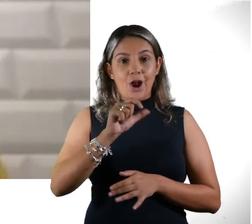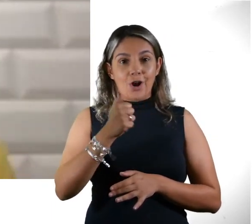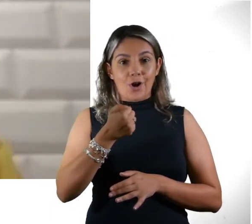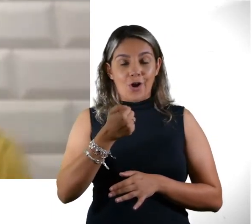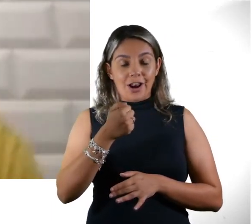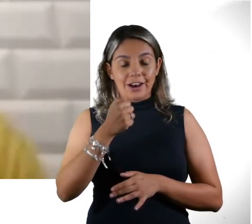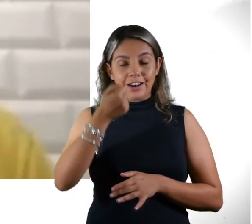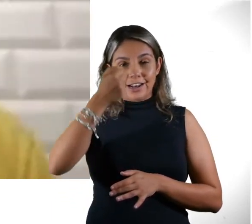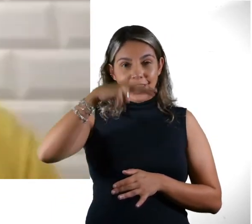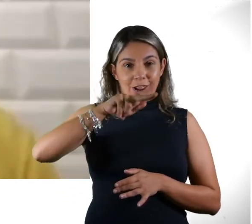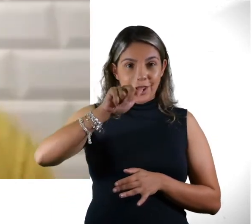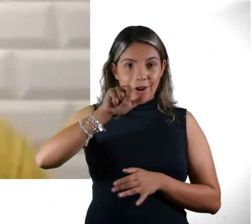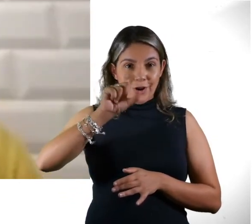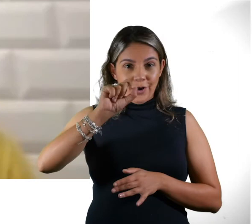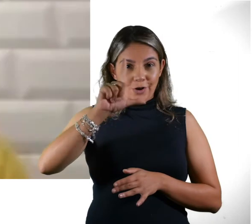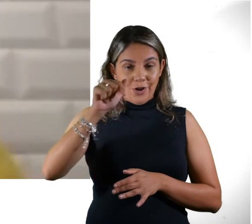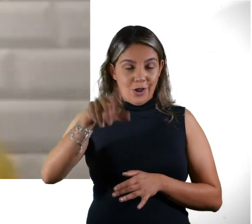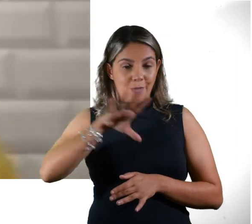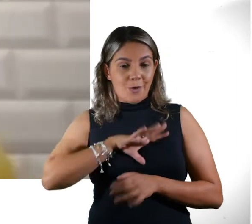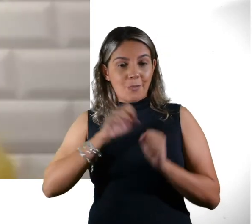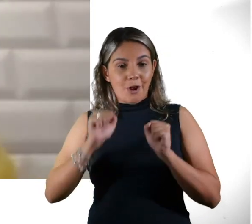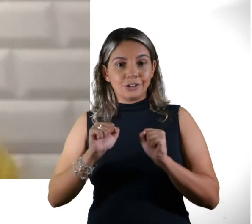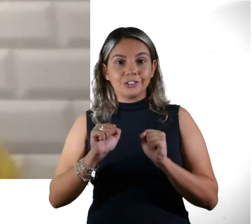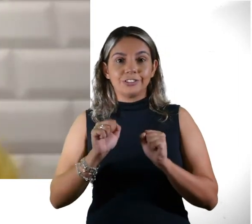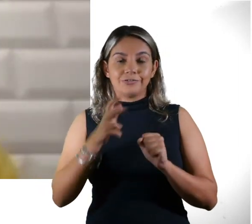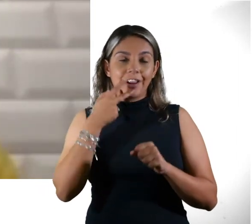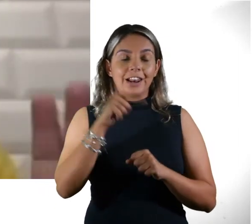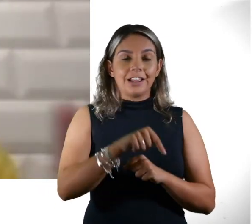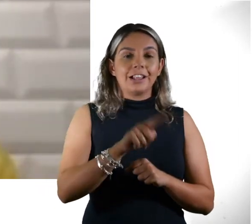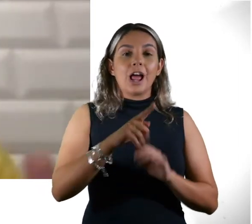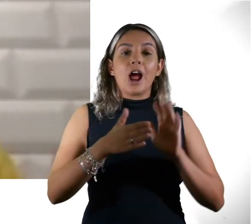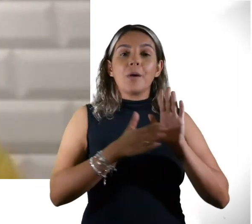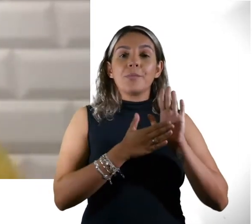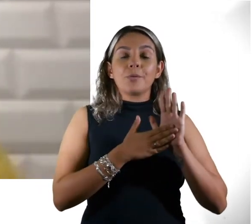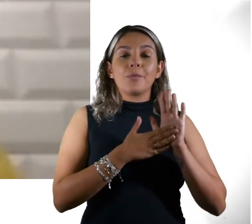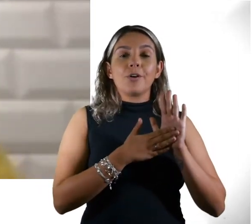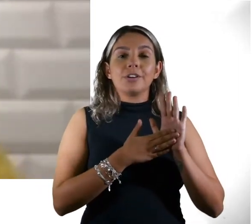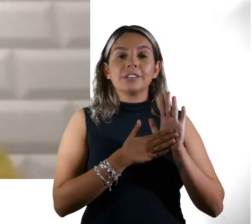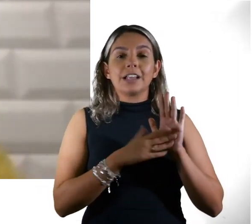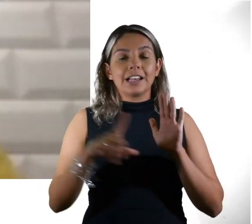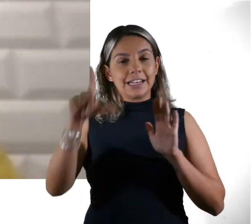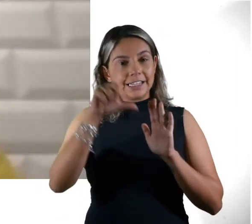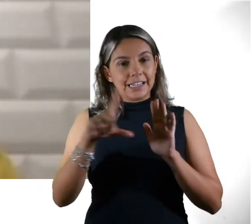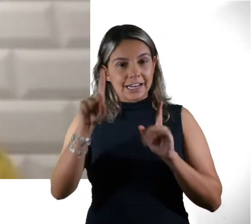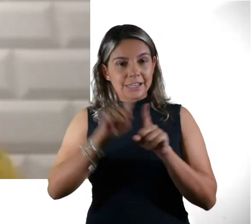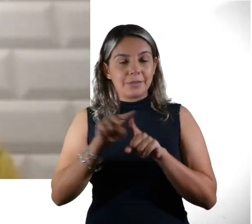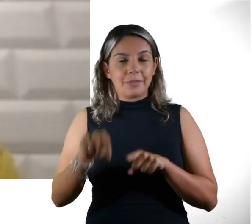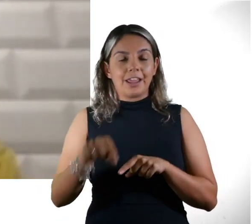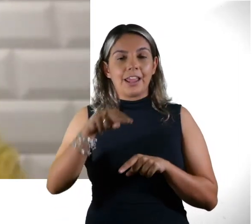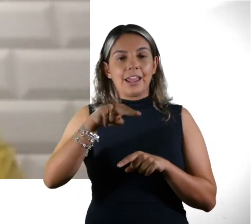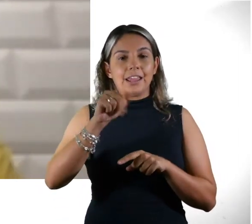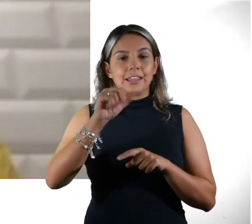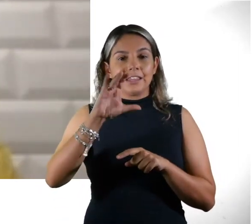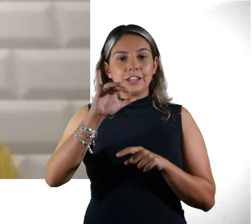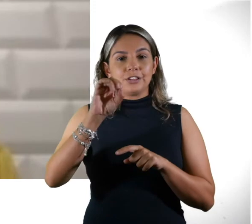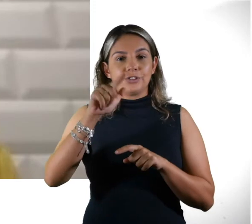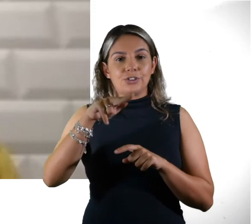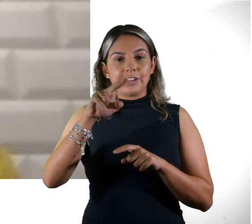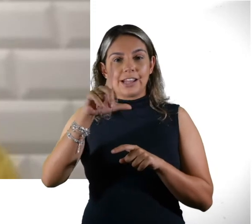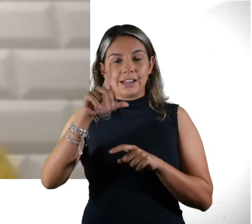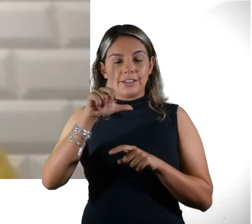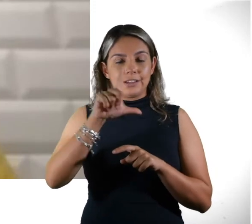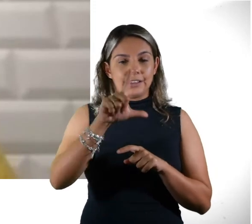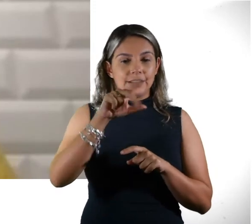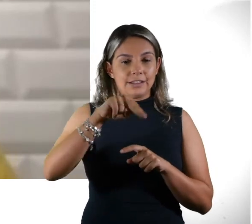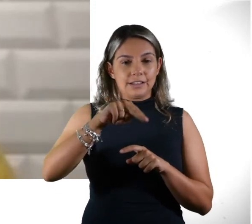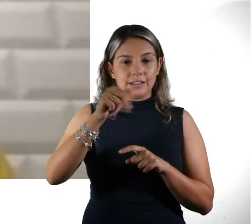pode reivindicar este livro. E, portanto, a proposta dele é tanto literária quanto nacionalista, até é mais nacionalista do